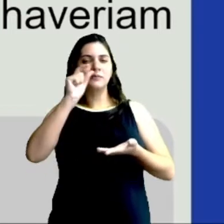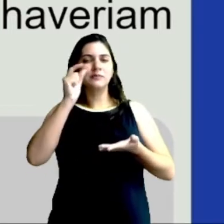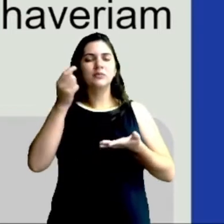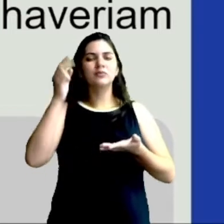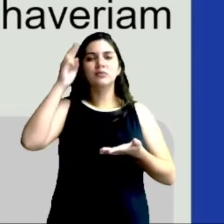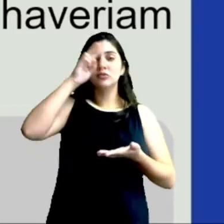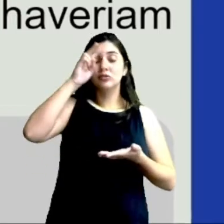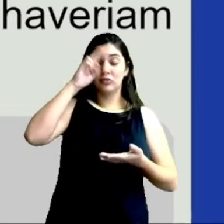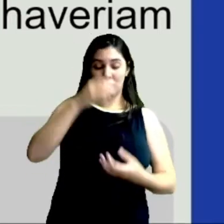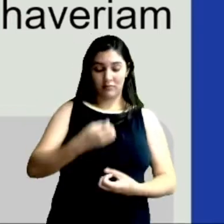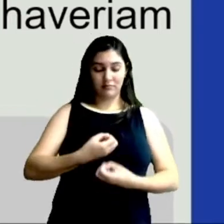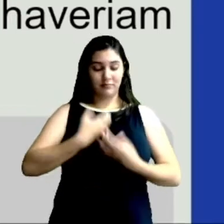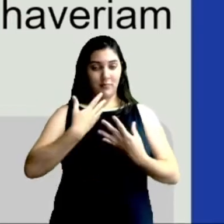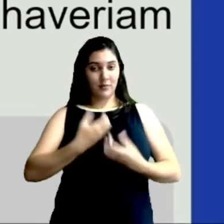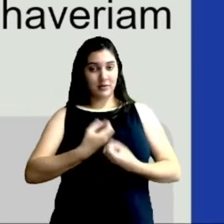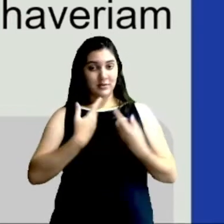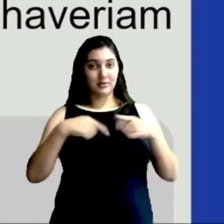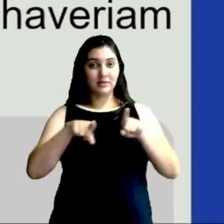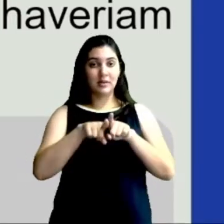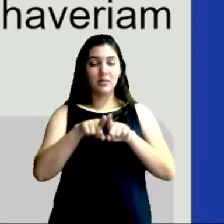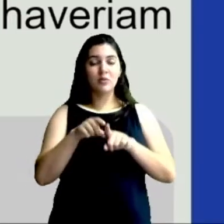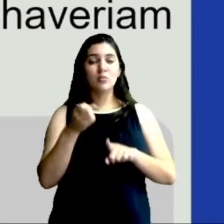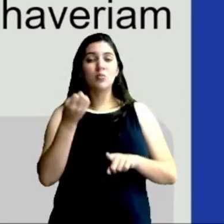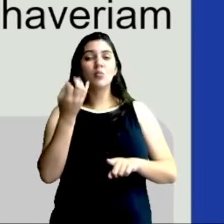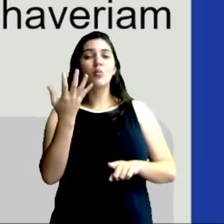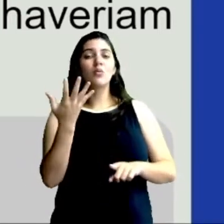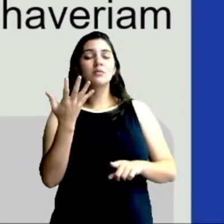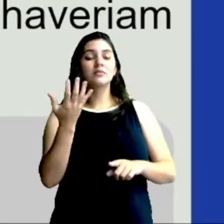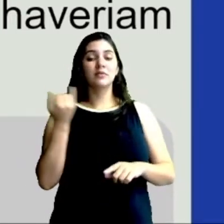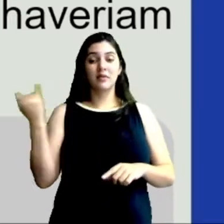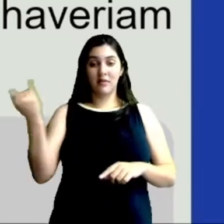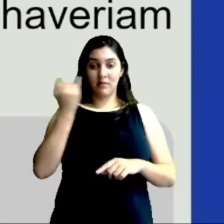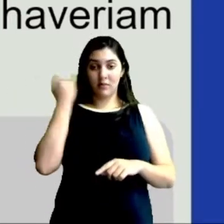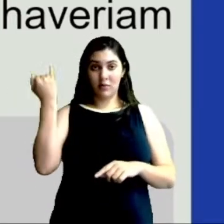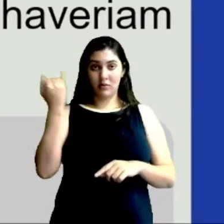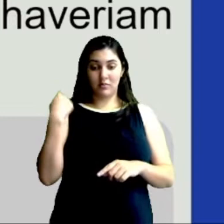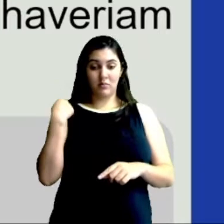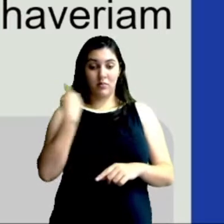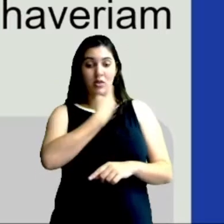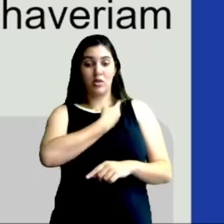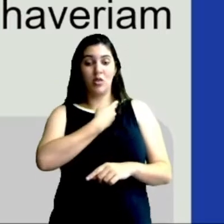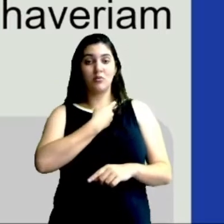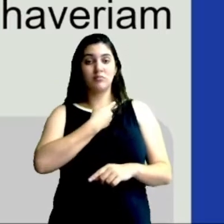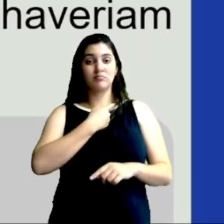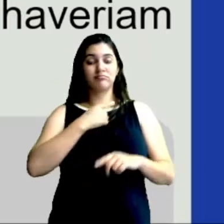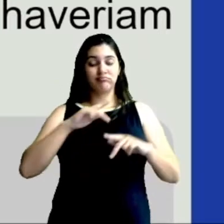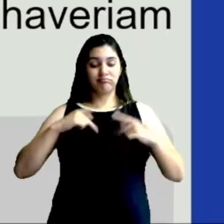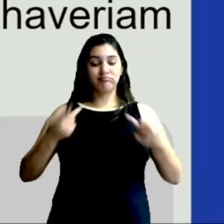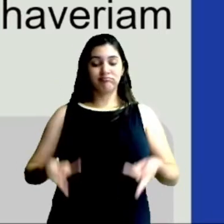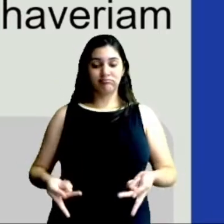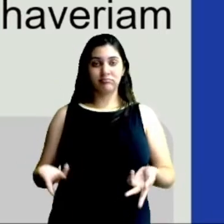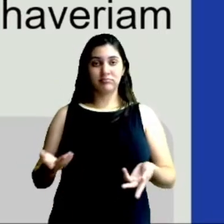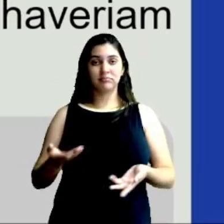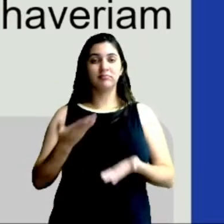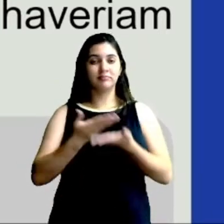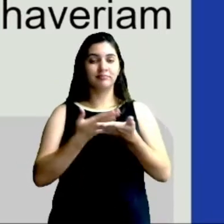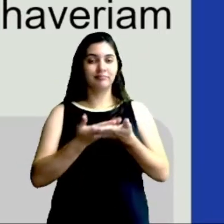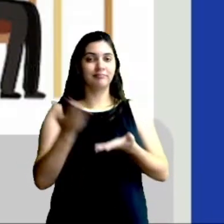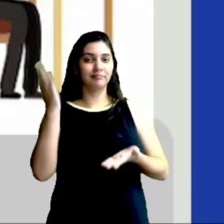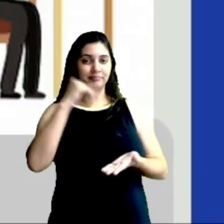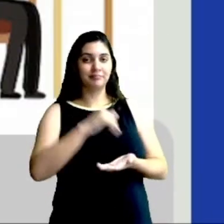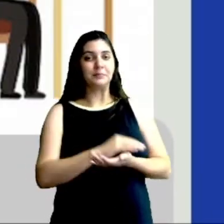da poesia e o quanto é importante para nossa formação Vamos estudar um pouquinho vem